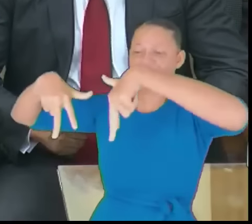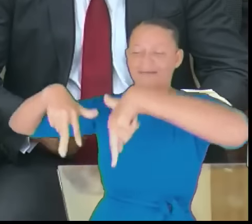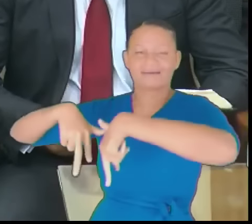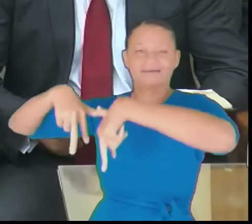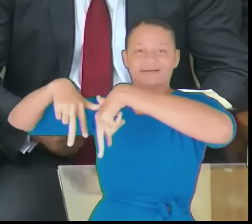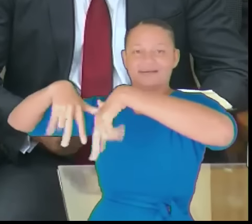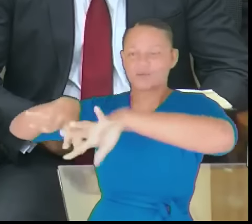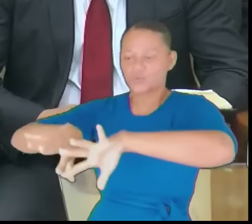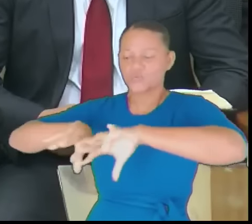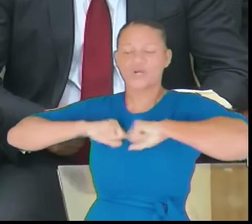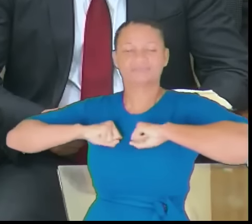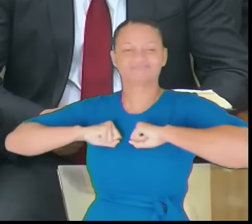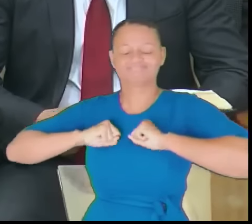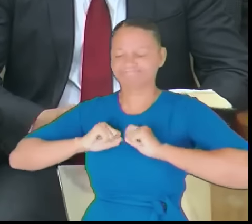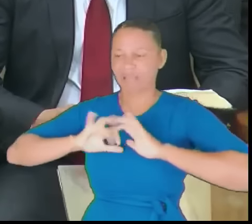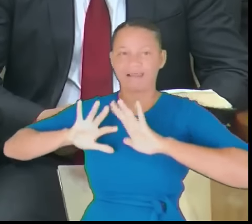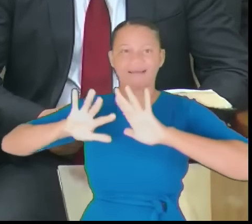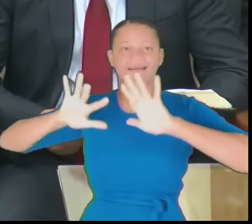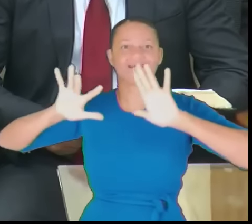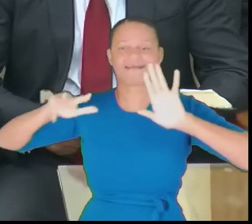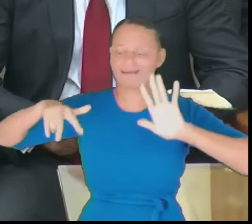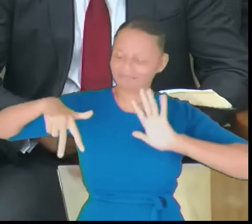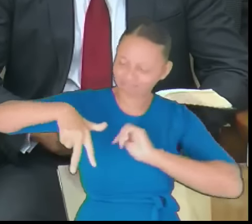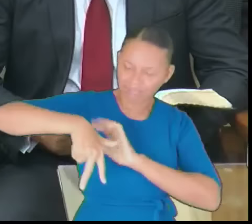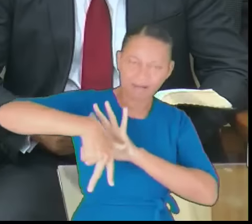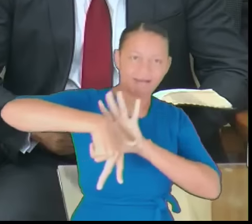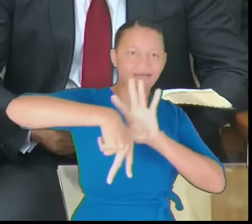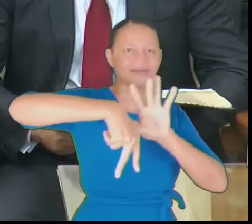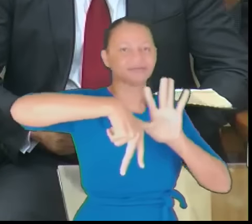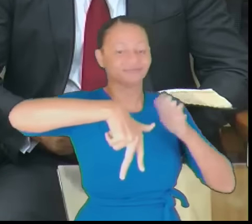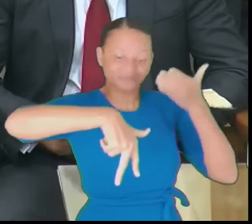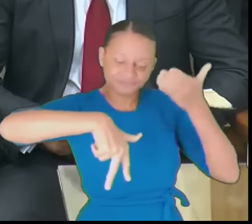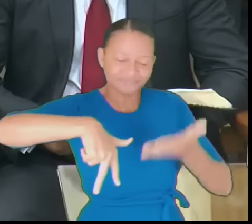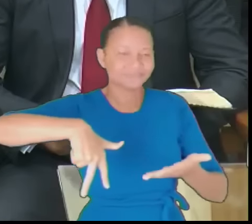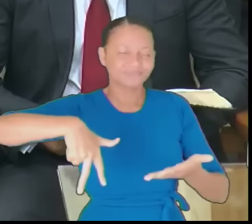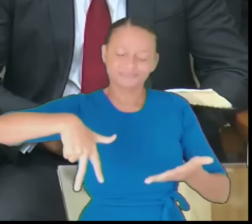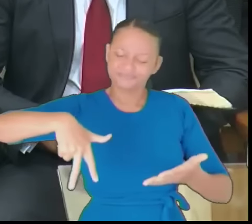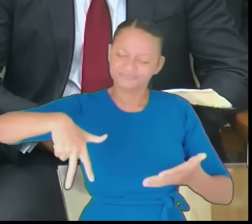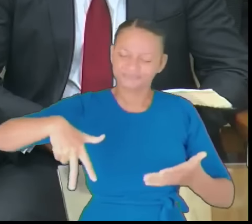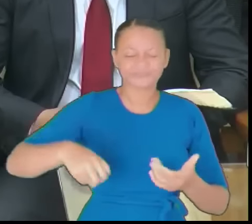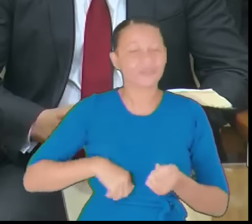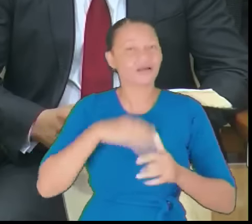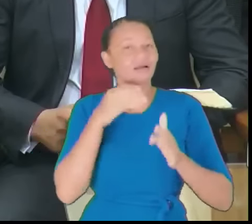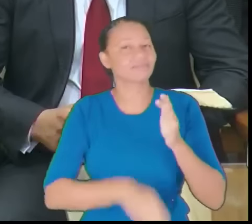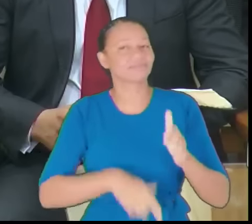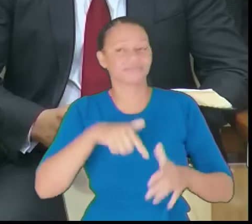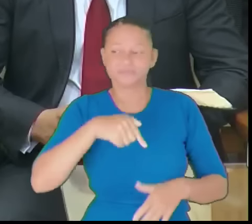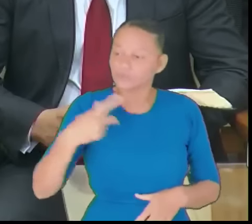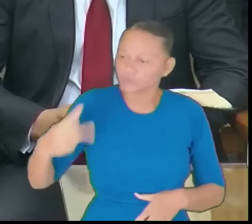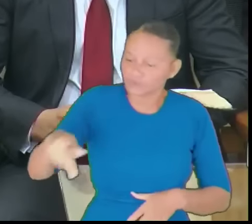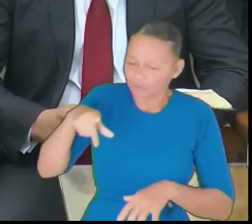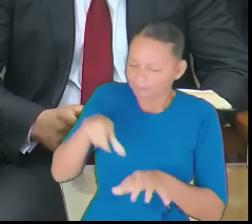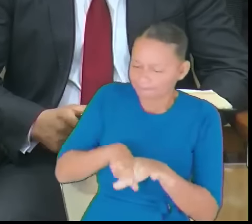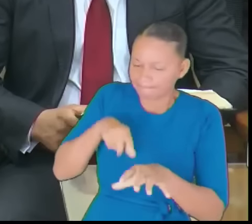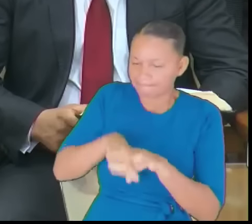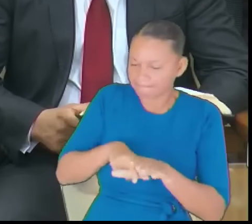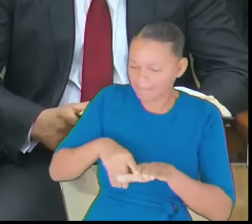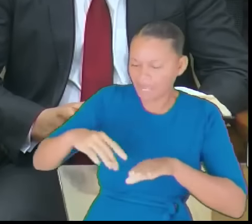Sai linda. No capítulo 7, diz assim: que formosos são os teus pés nos